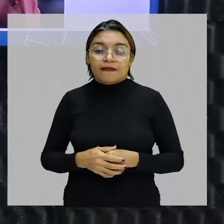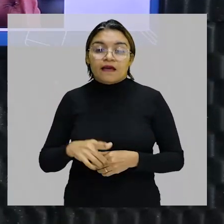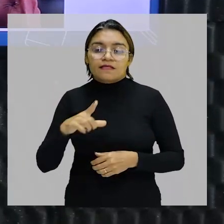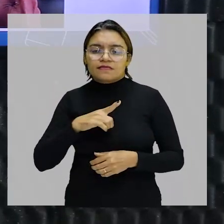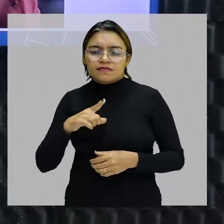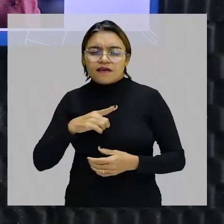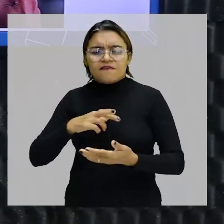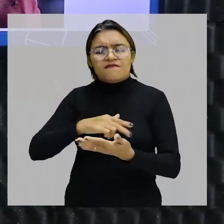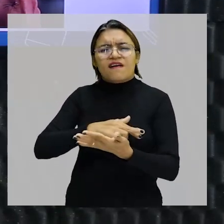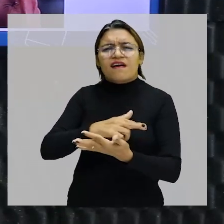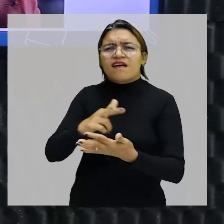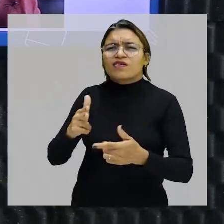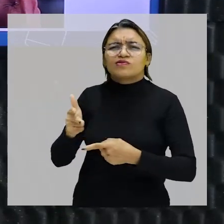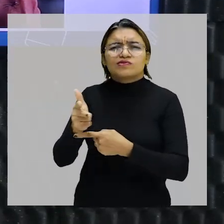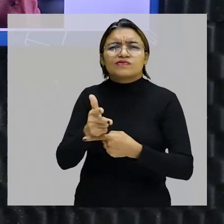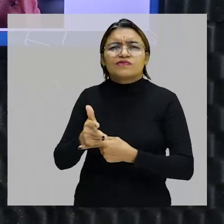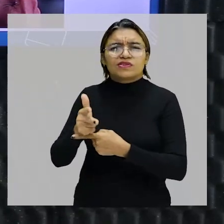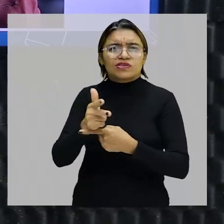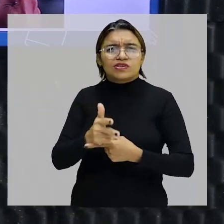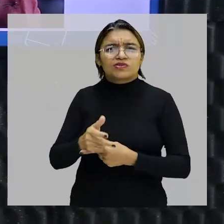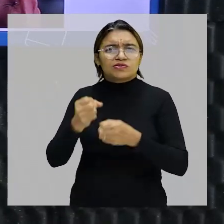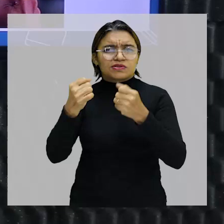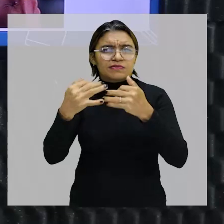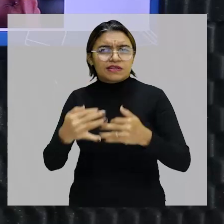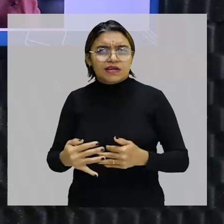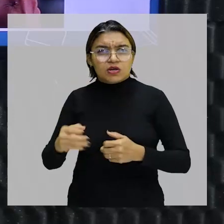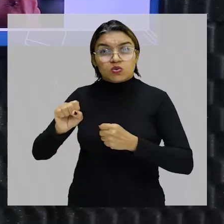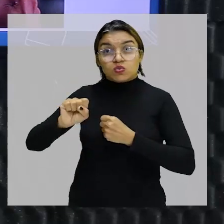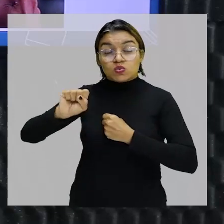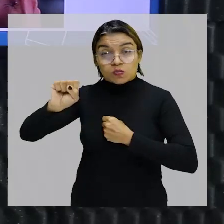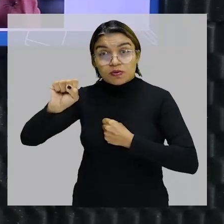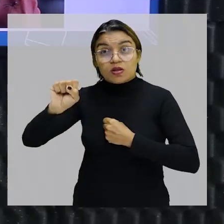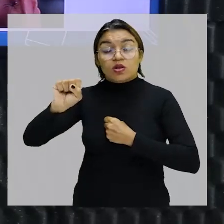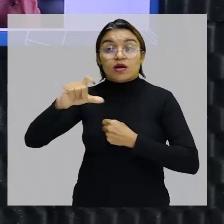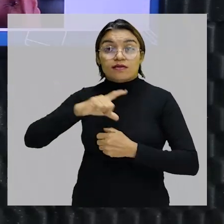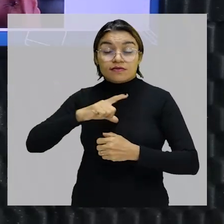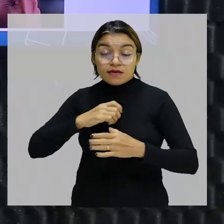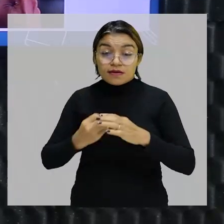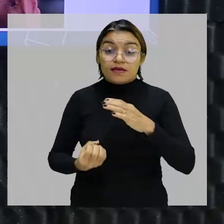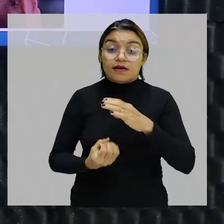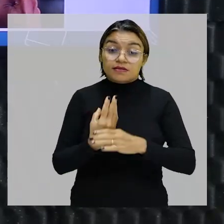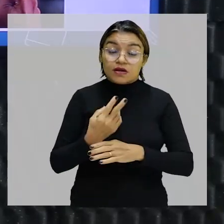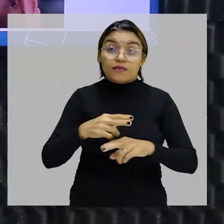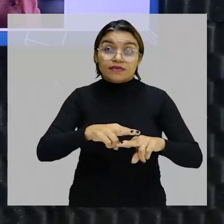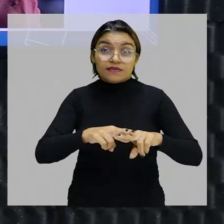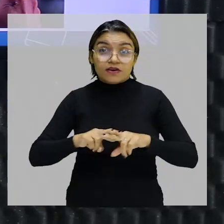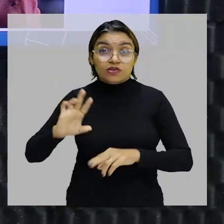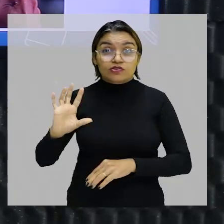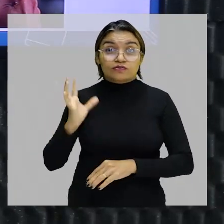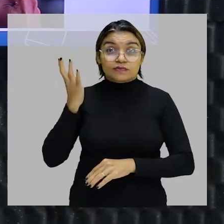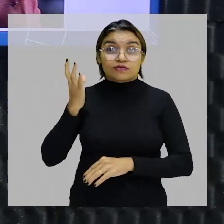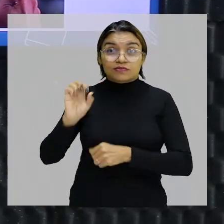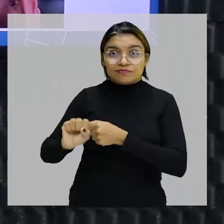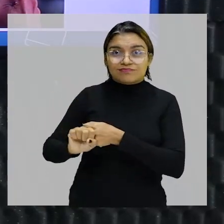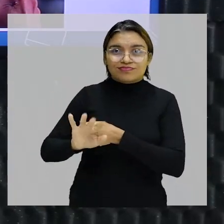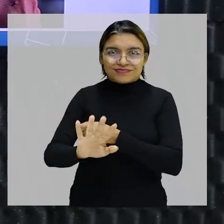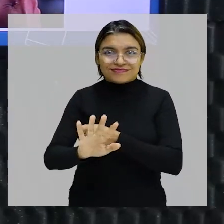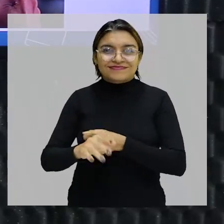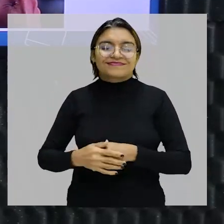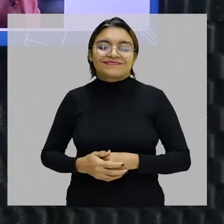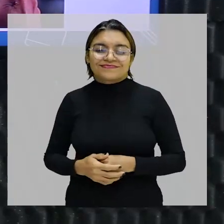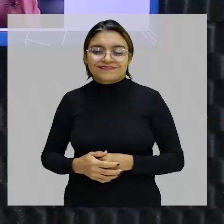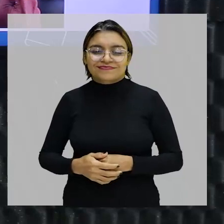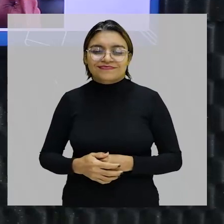N vídeos comentando sobre os super-heróis que teve a sua origem através de fenômenos radioativos, né?